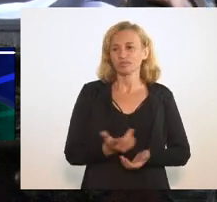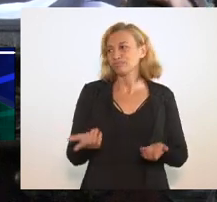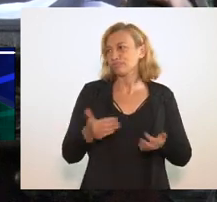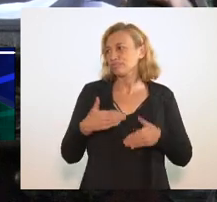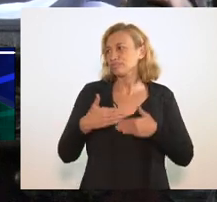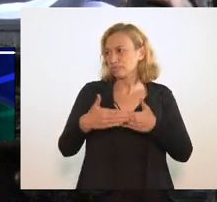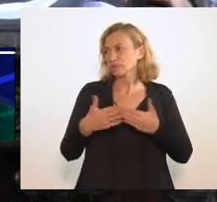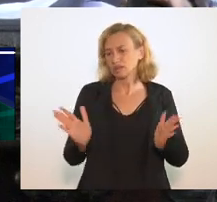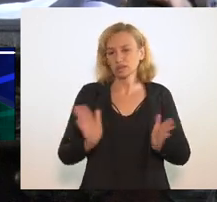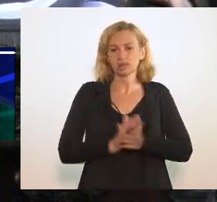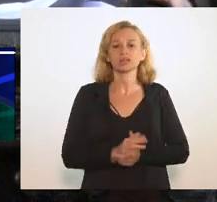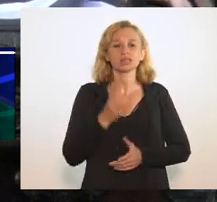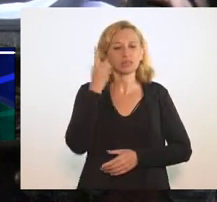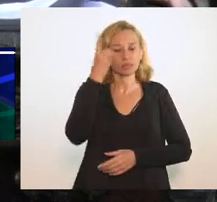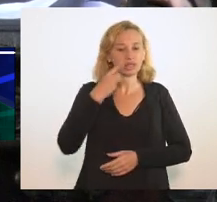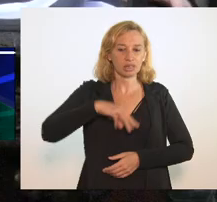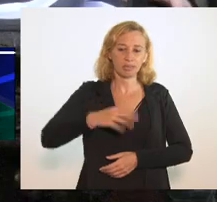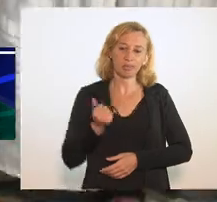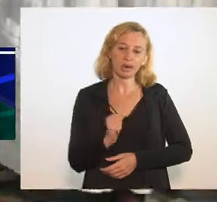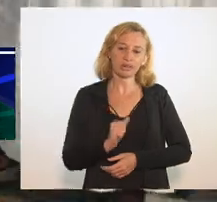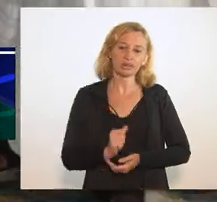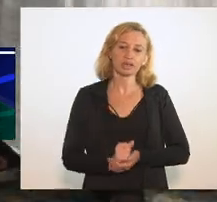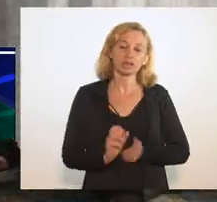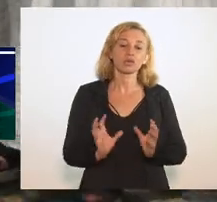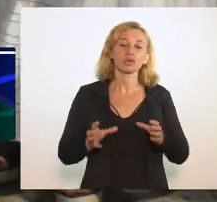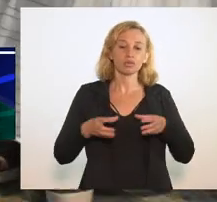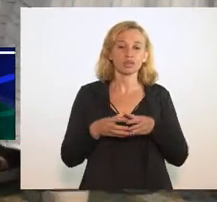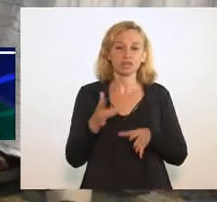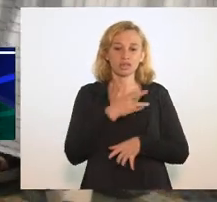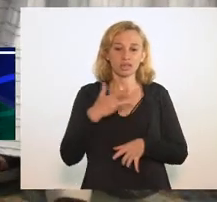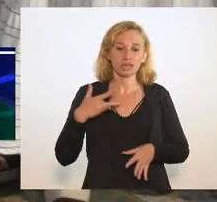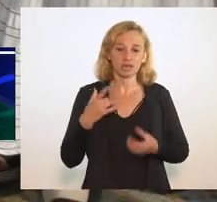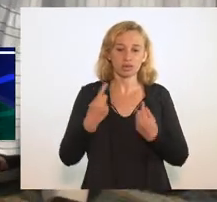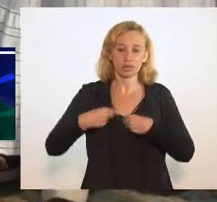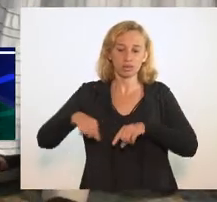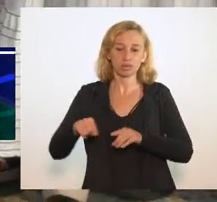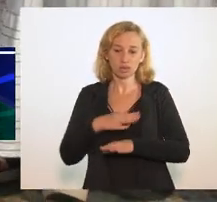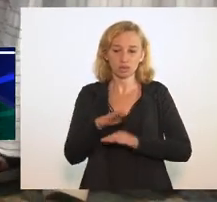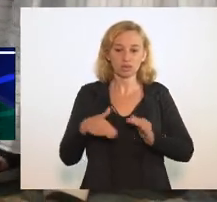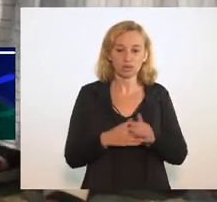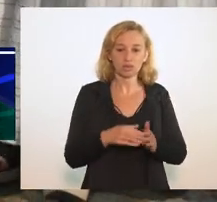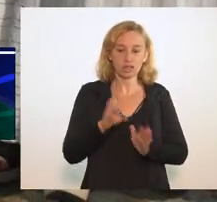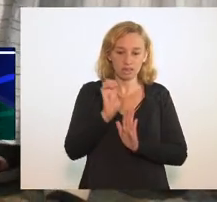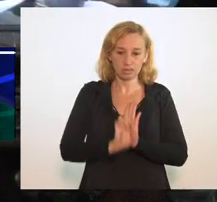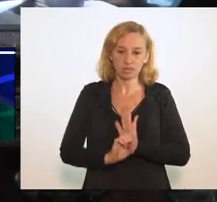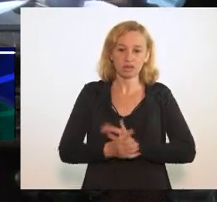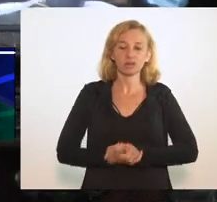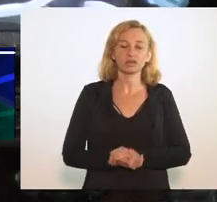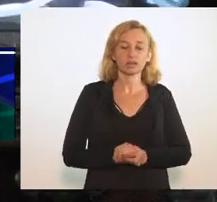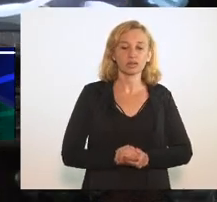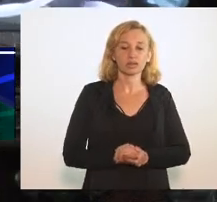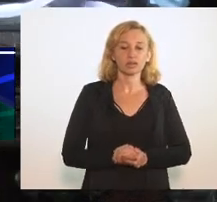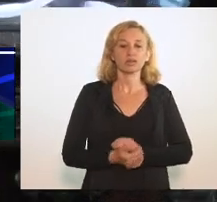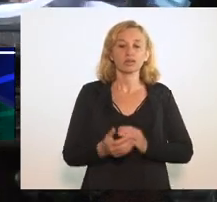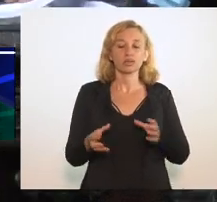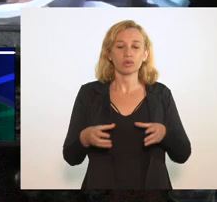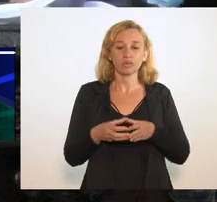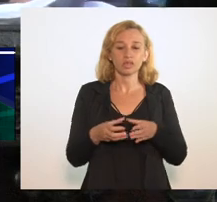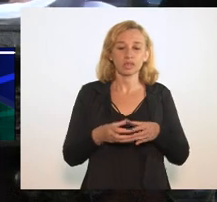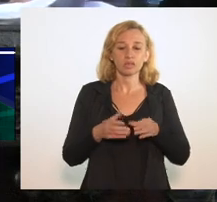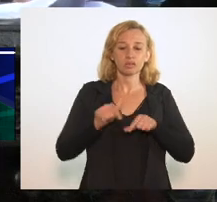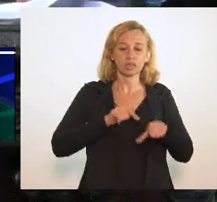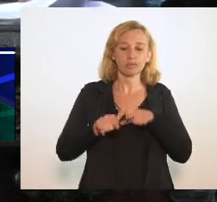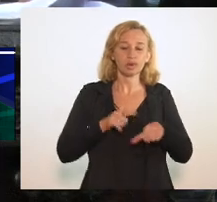avançar. Deputada Marta. Parecer da Comissão de Saúde, contraga todas as emendas. Pela Comissão de Trabalho, deputada